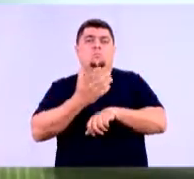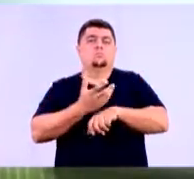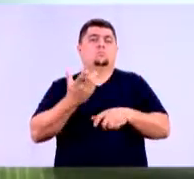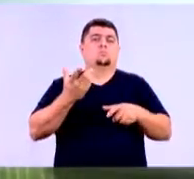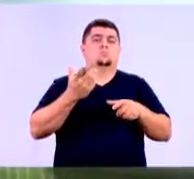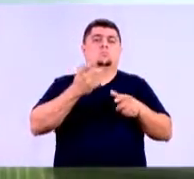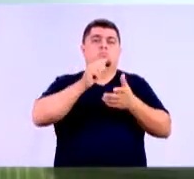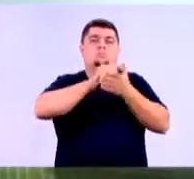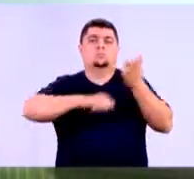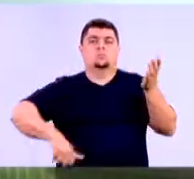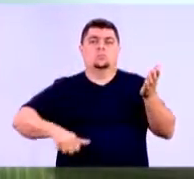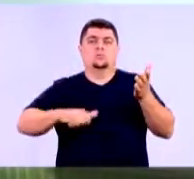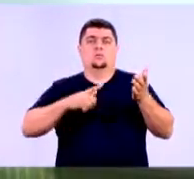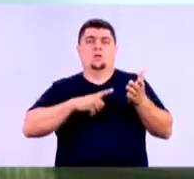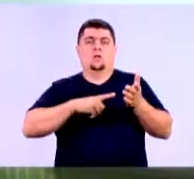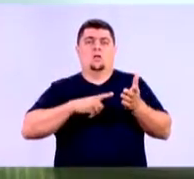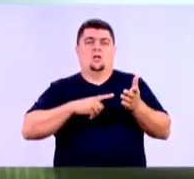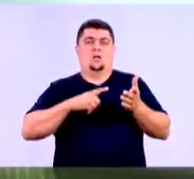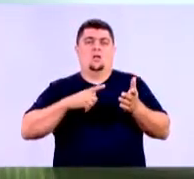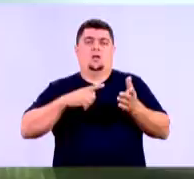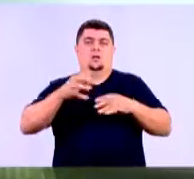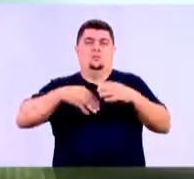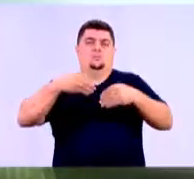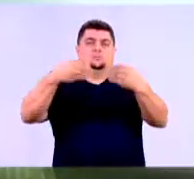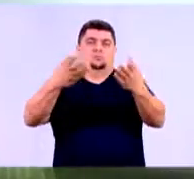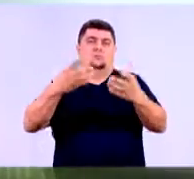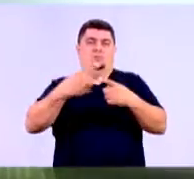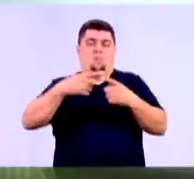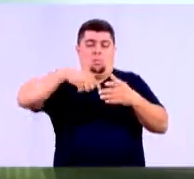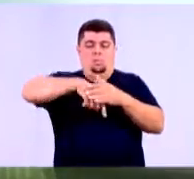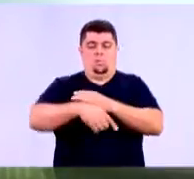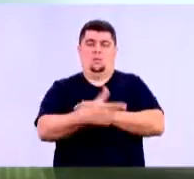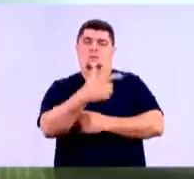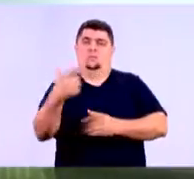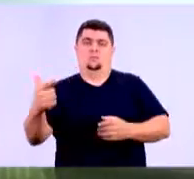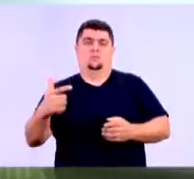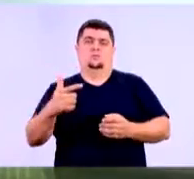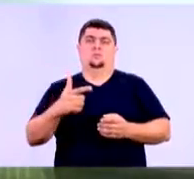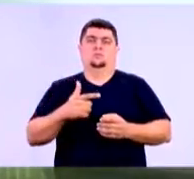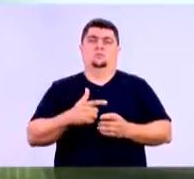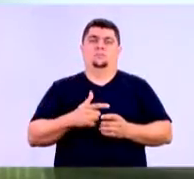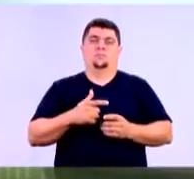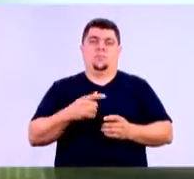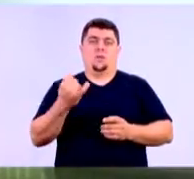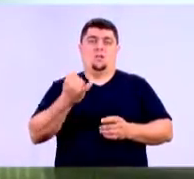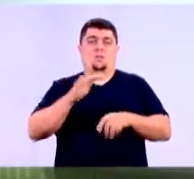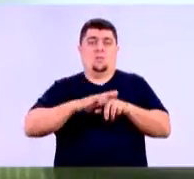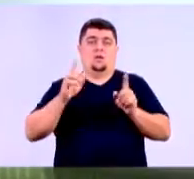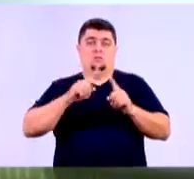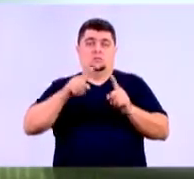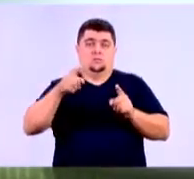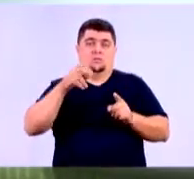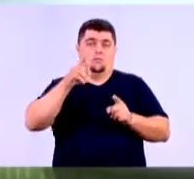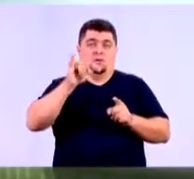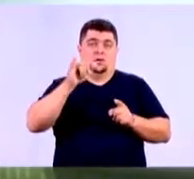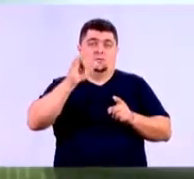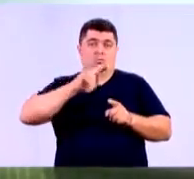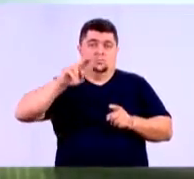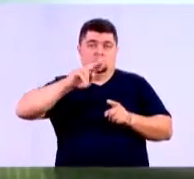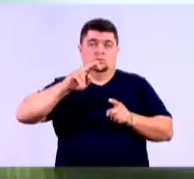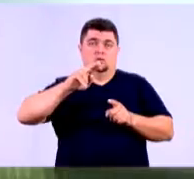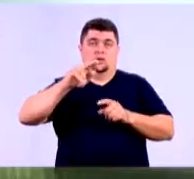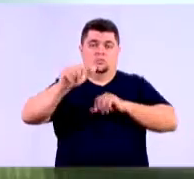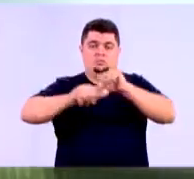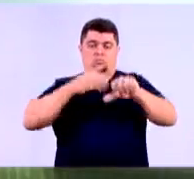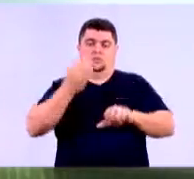eu diria, extracurricular, porque não é uma coisa que a gente vai se aprofundar muito mais aqui na nossa aula, só que você que realmente vai utilizar esse curso técnico para mudar a